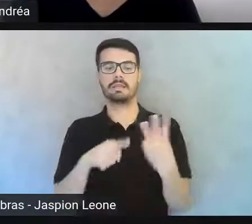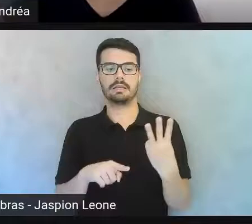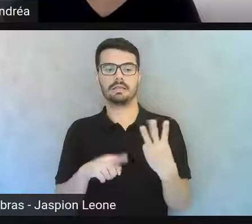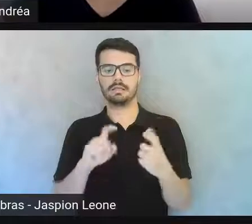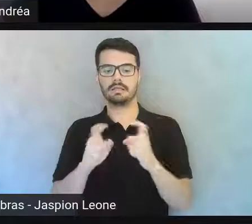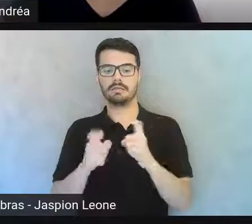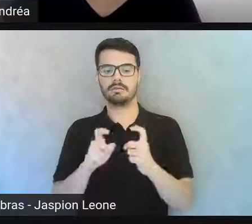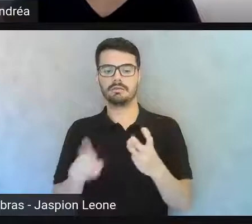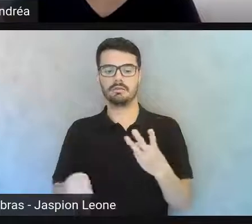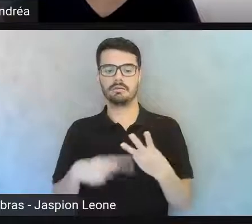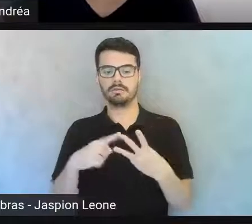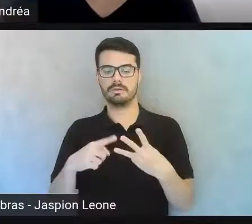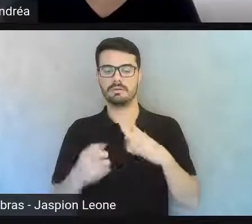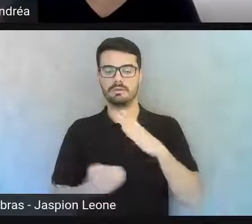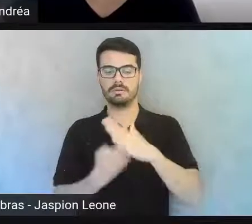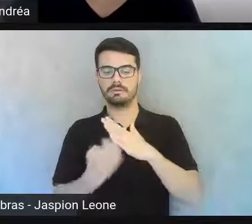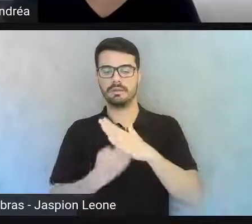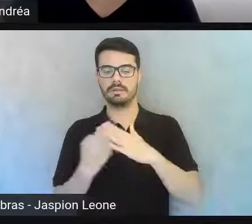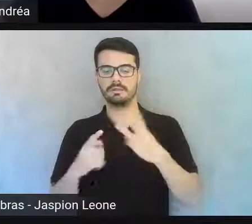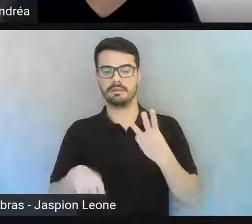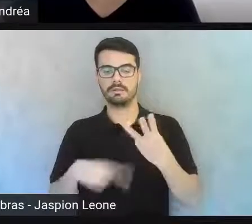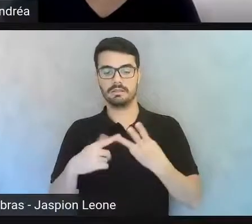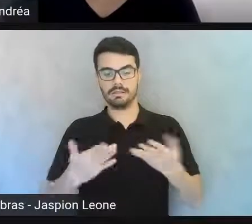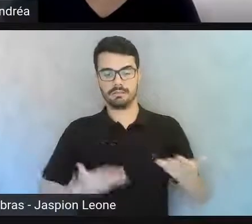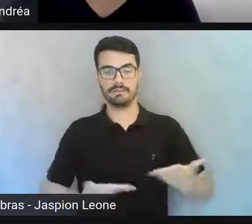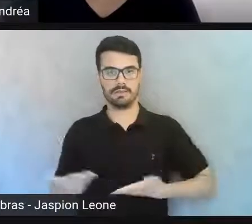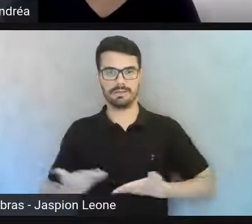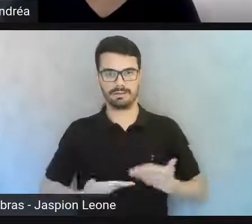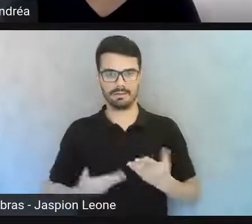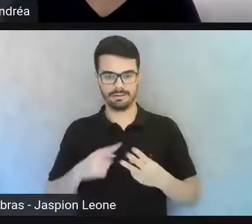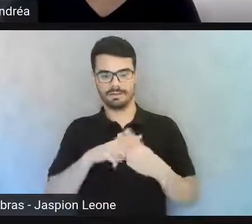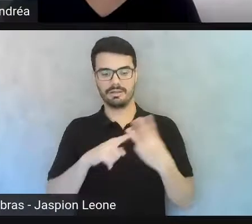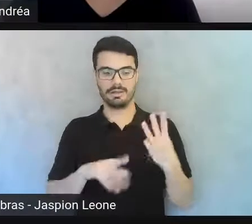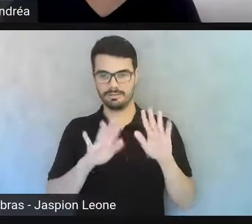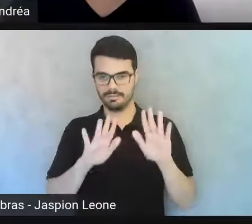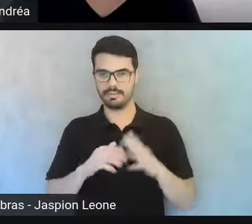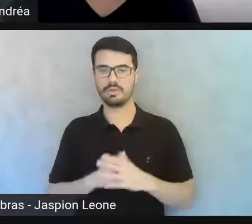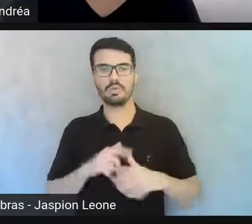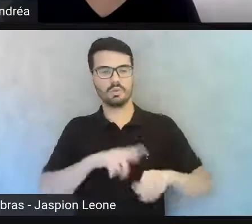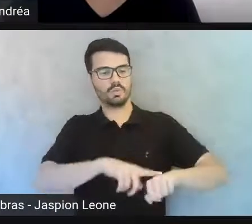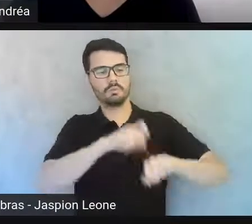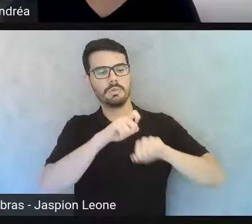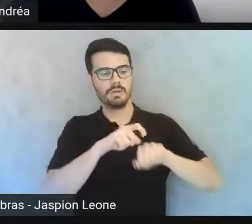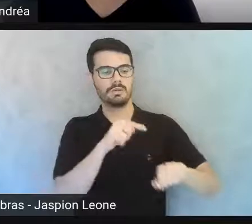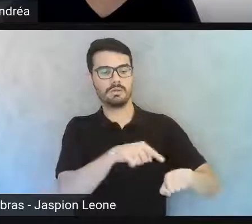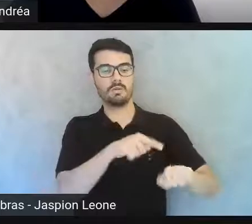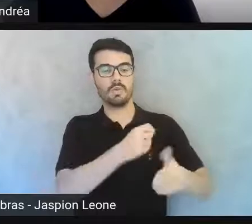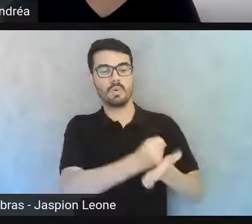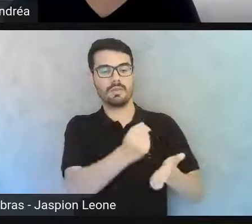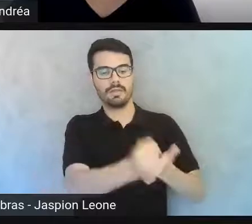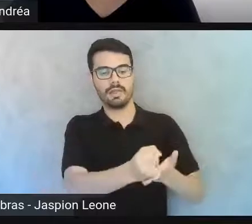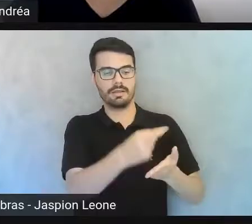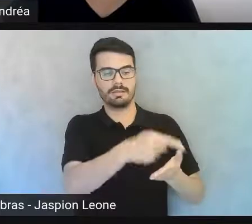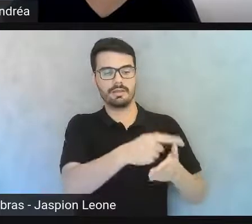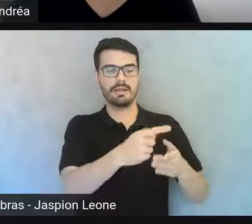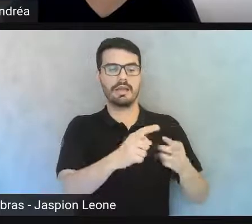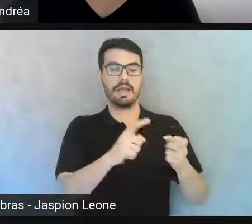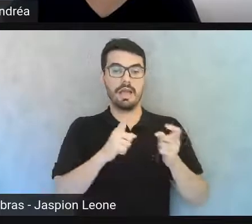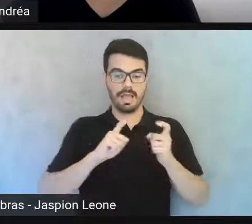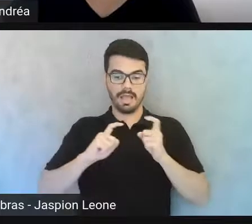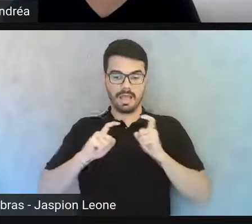Administração, empresa, empregado. Quando eu suspendo o contrato administrativo, suspendo na relação administração-empresa,